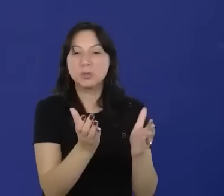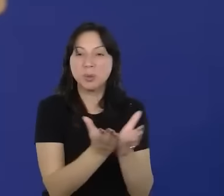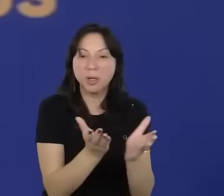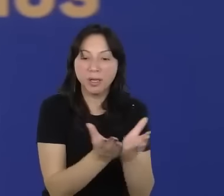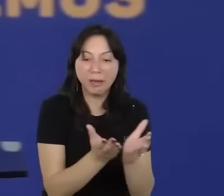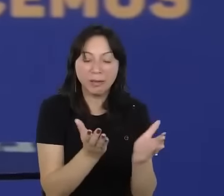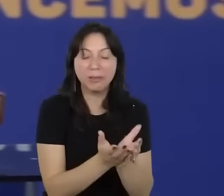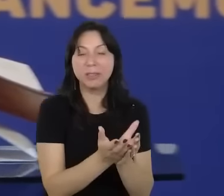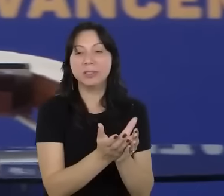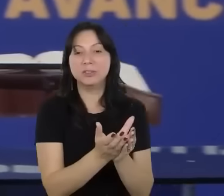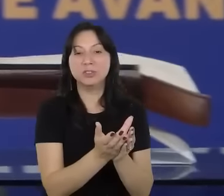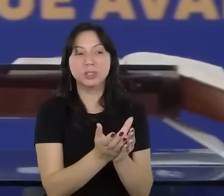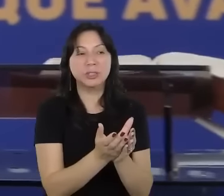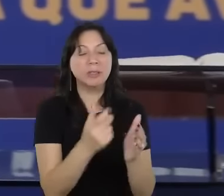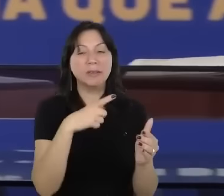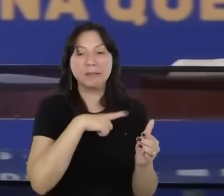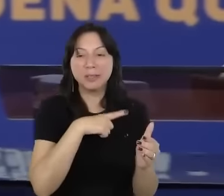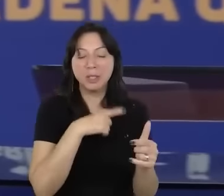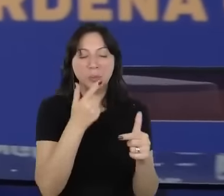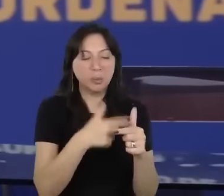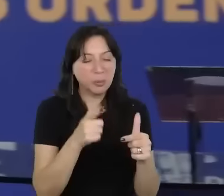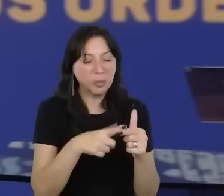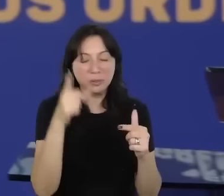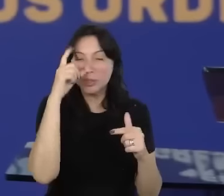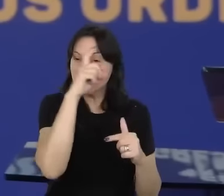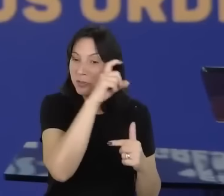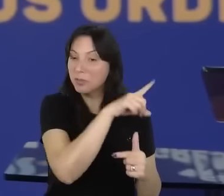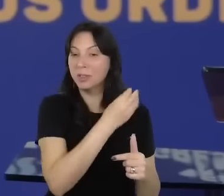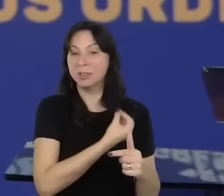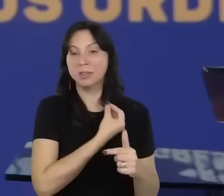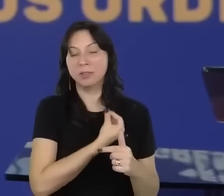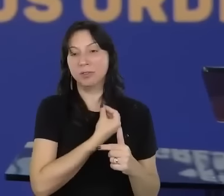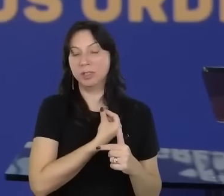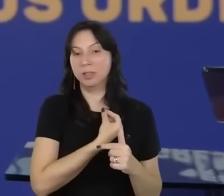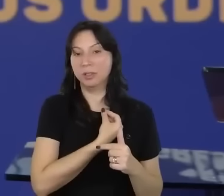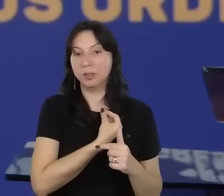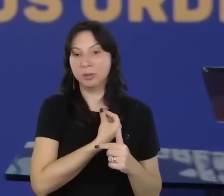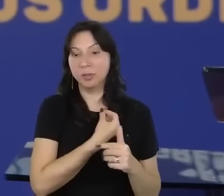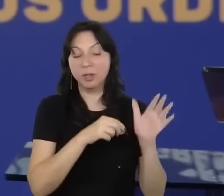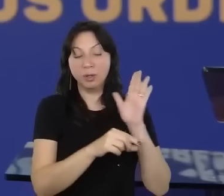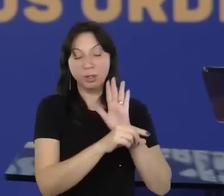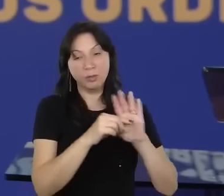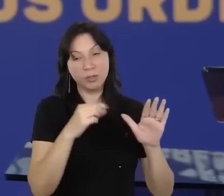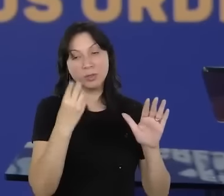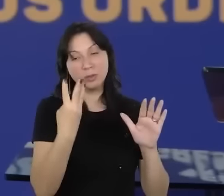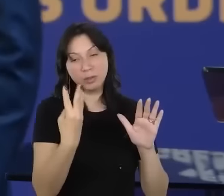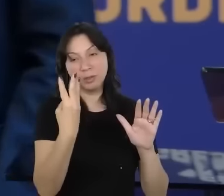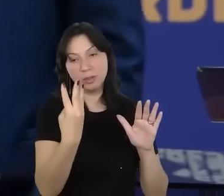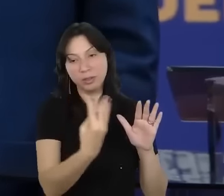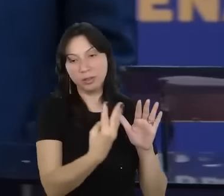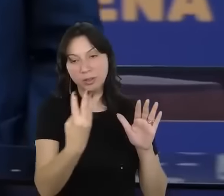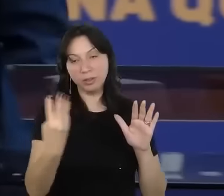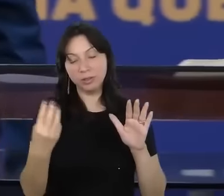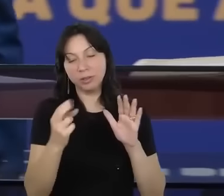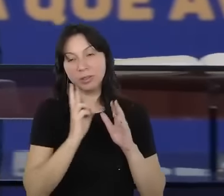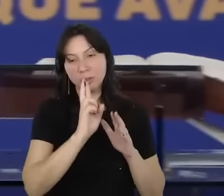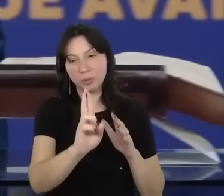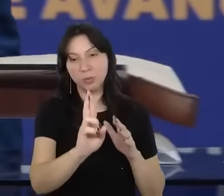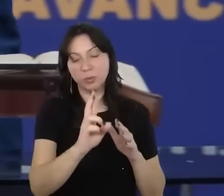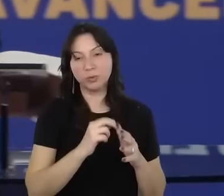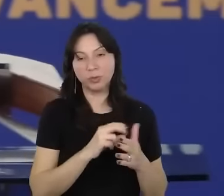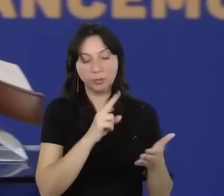circunstâncias carrancudas da vida por quê E o verso 3 TR nos responde pode ler o